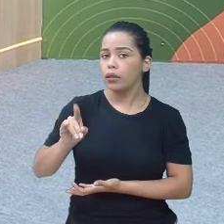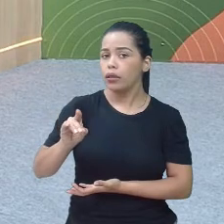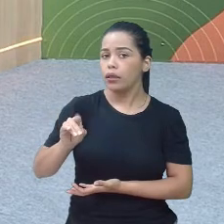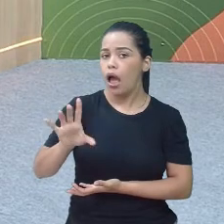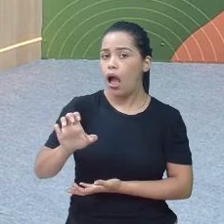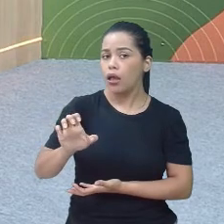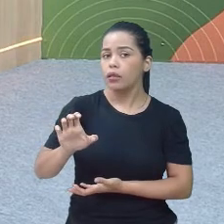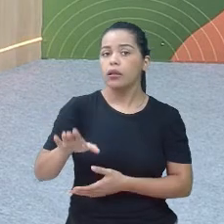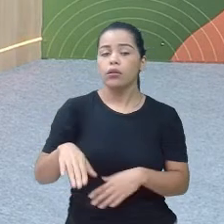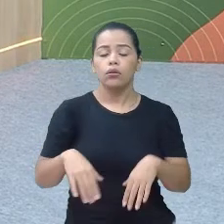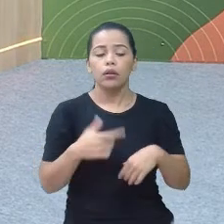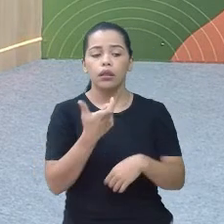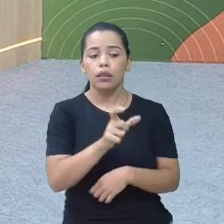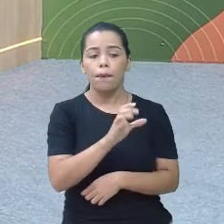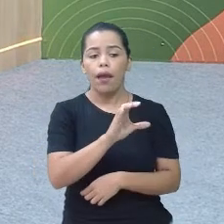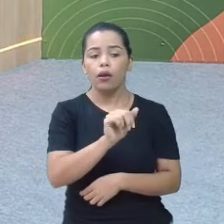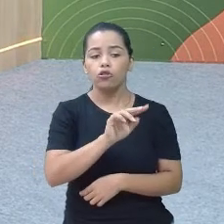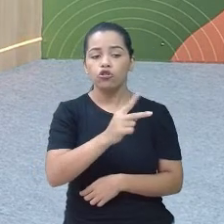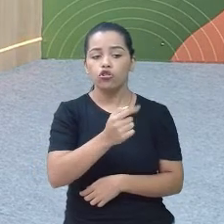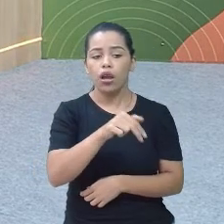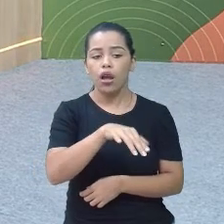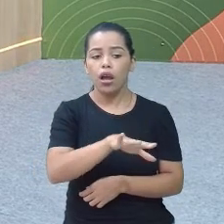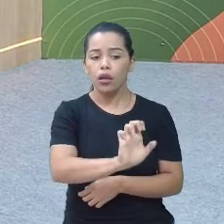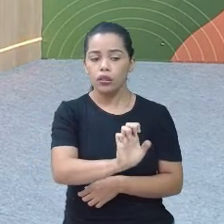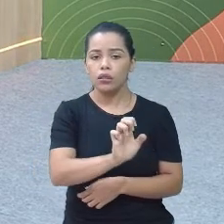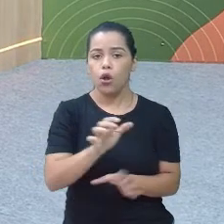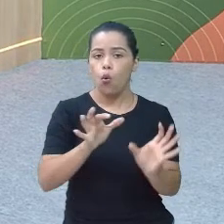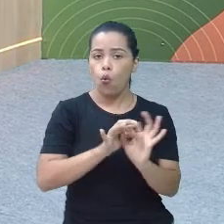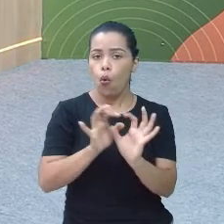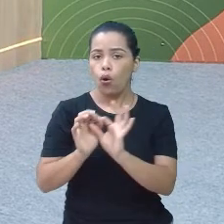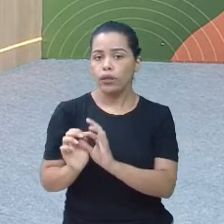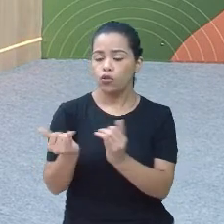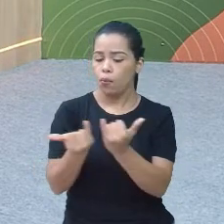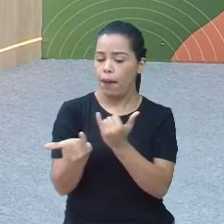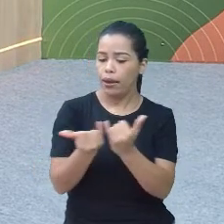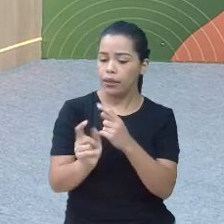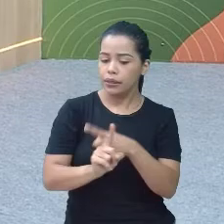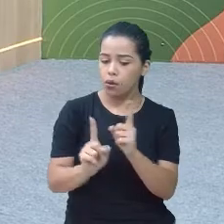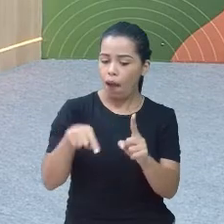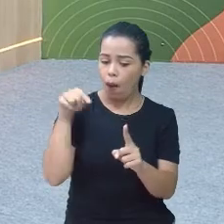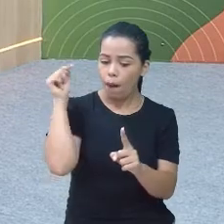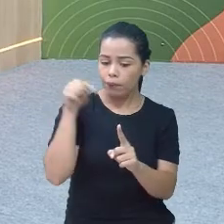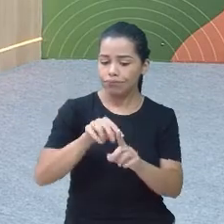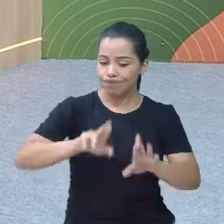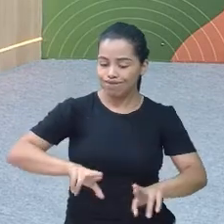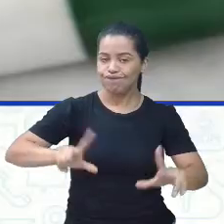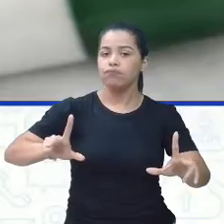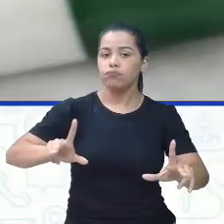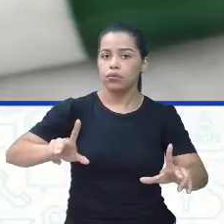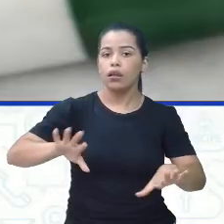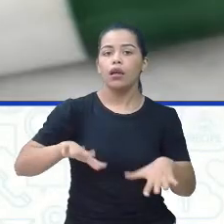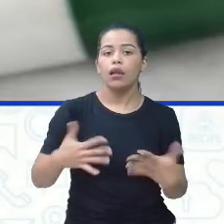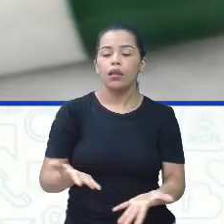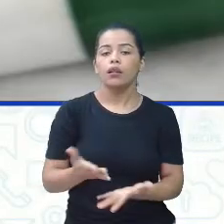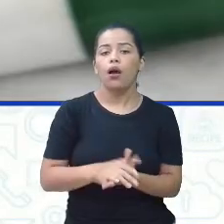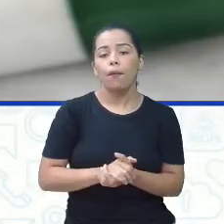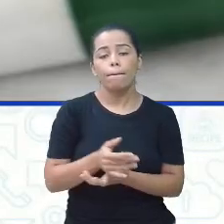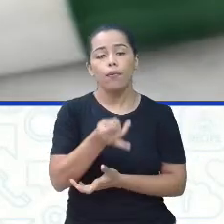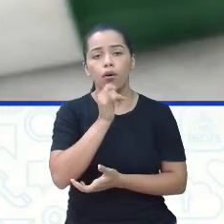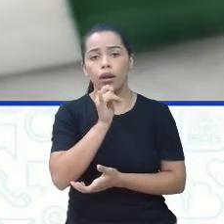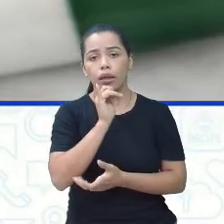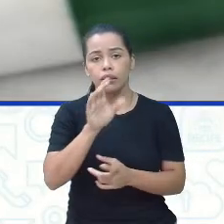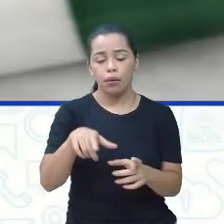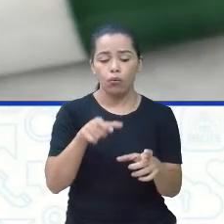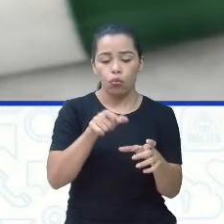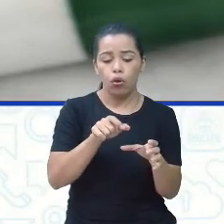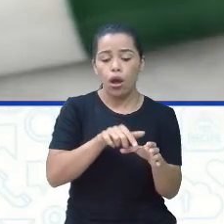em contextos parecidos, mas com intenções diferentes, né? Então veja que nesse caso aí, vamos supor que esse remédio